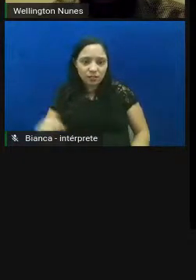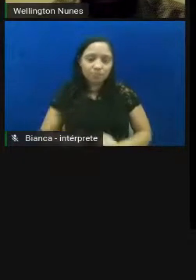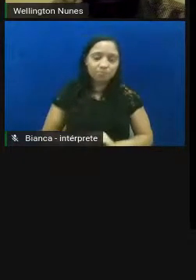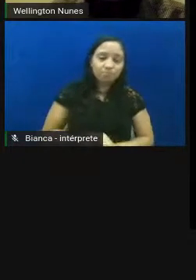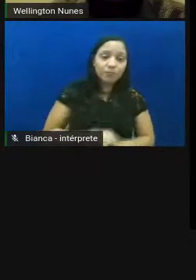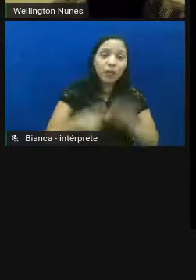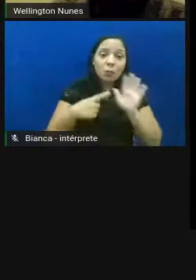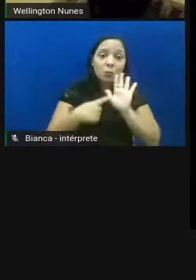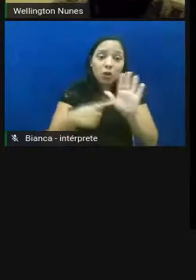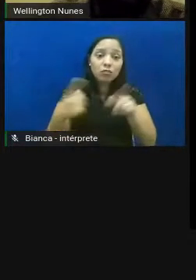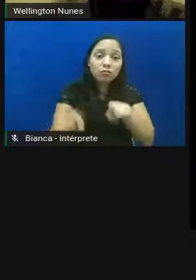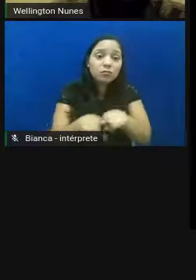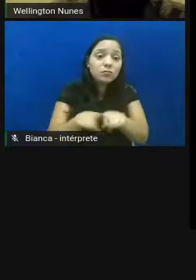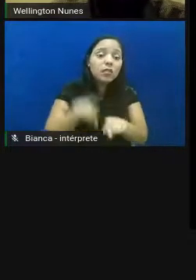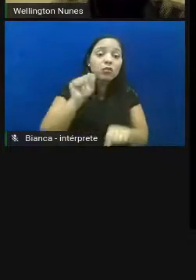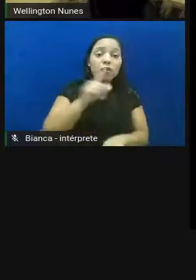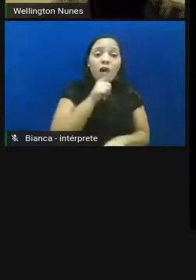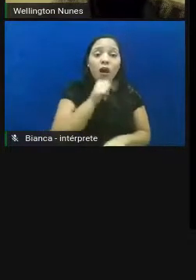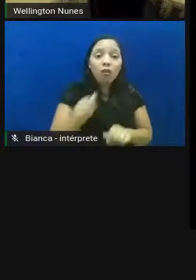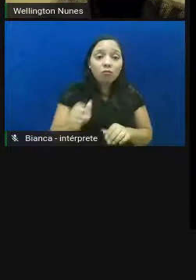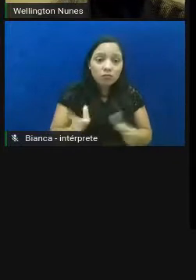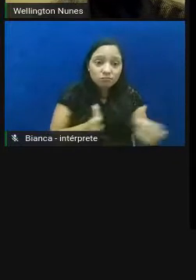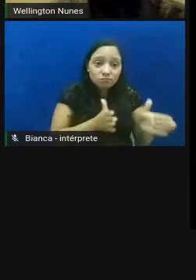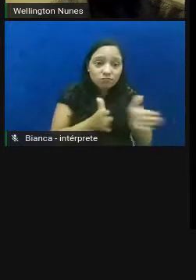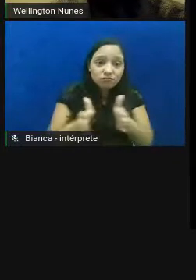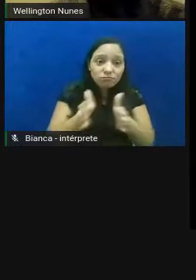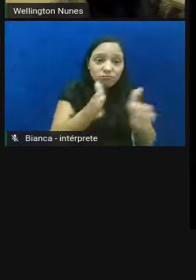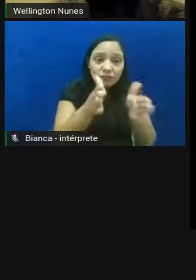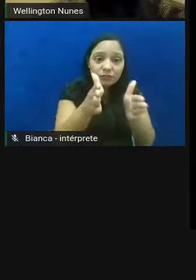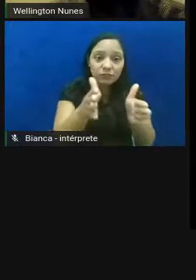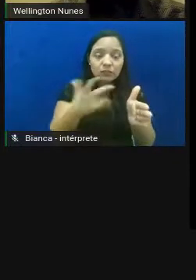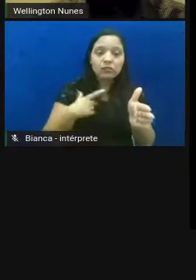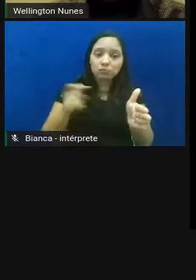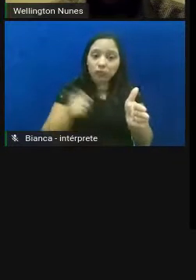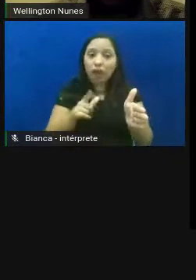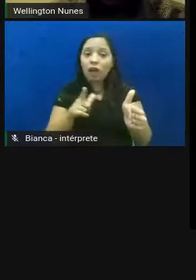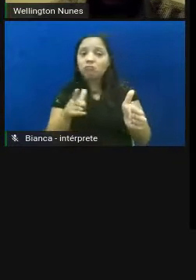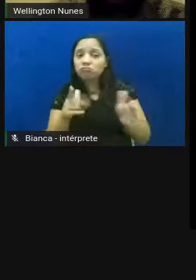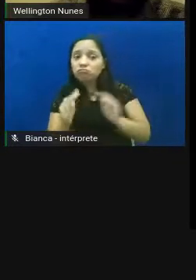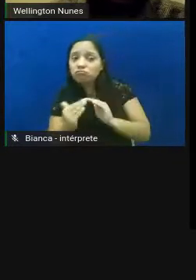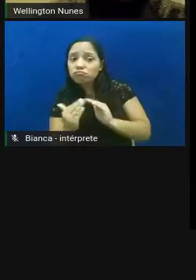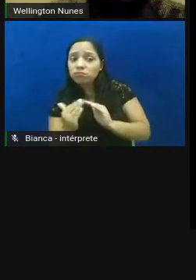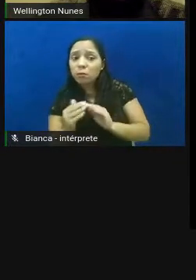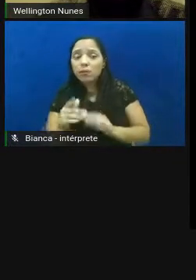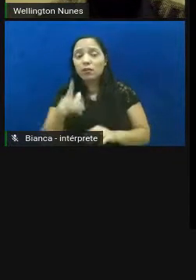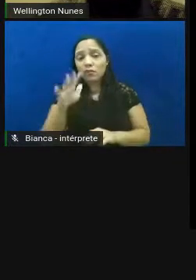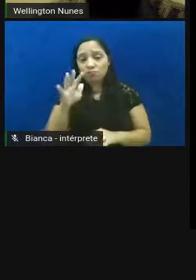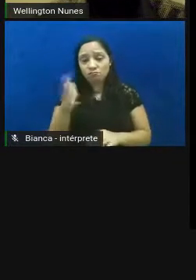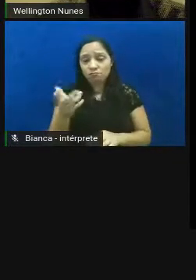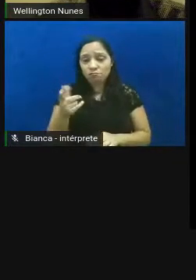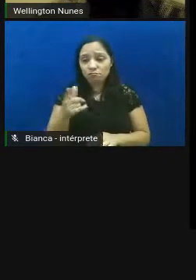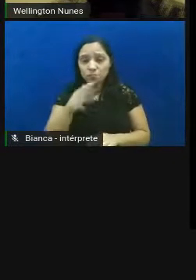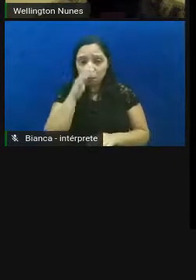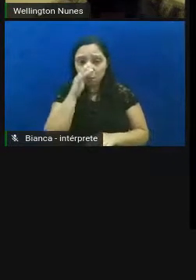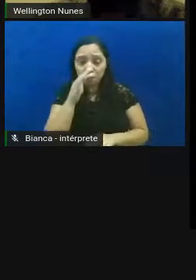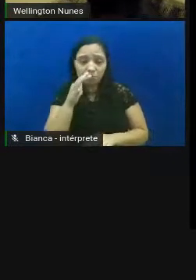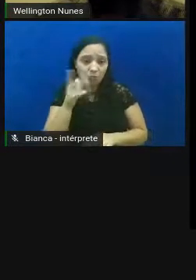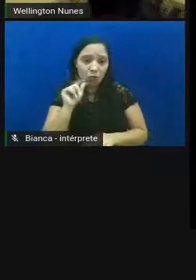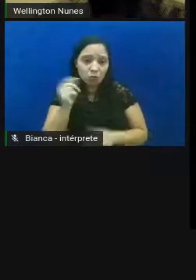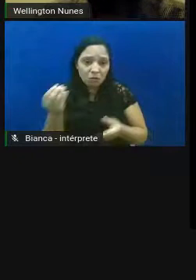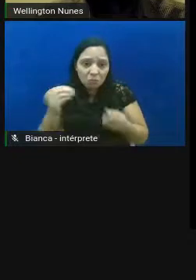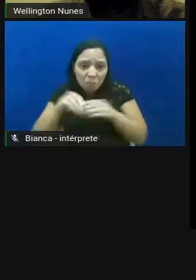bacia. As áreas que são possíveis estão plantio, ou outras que podem se